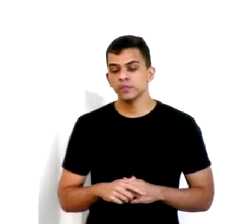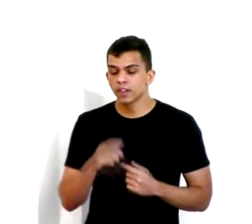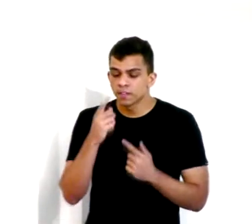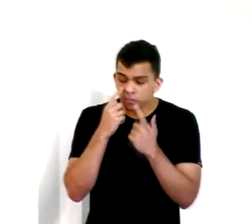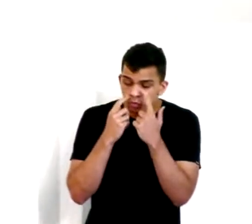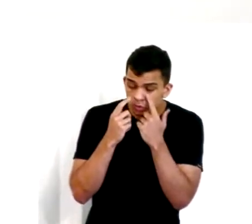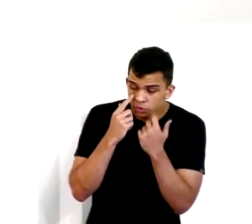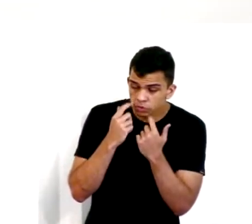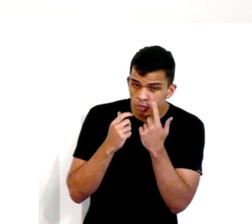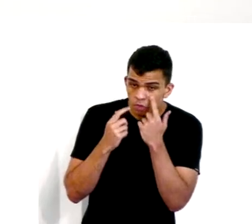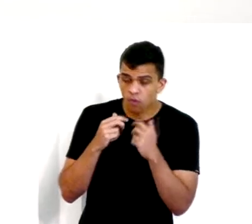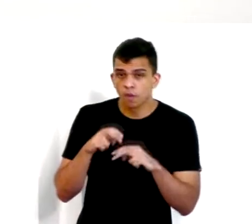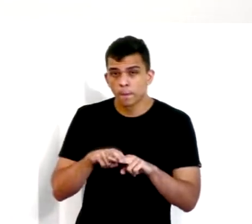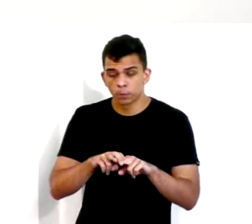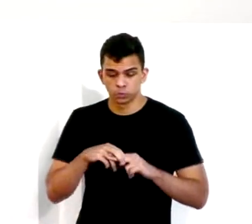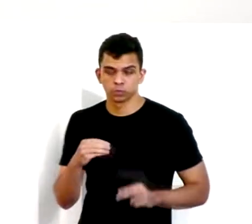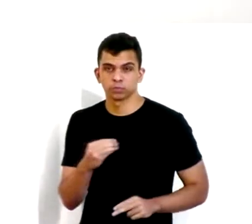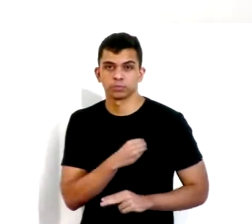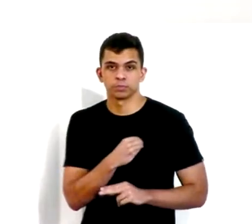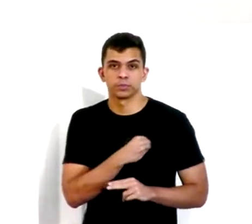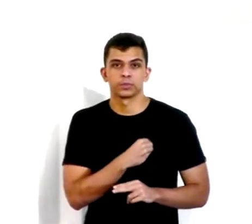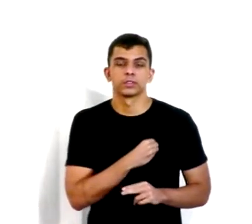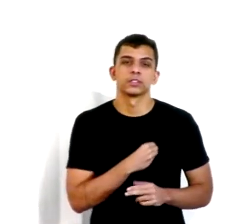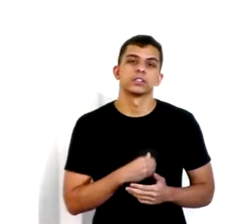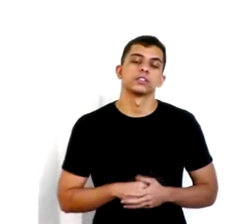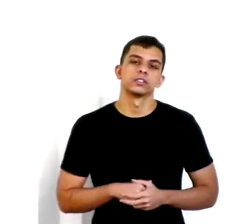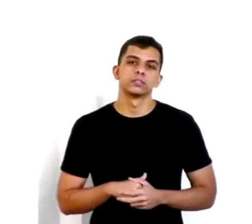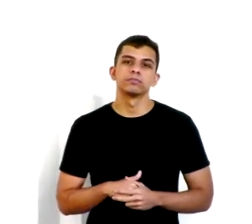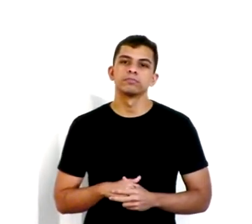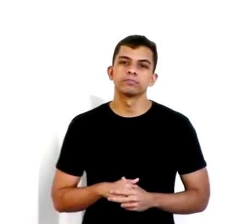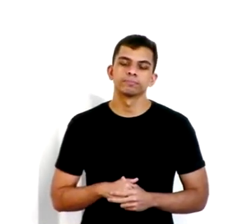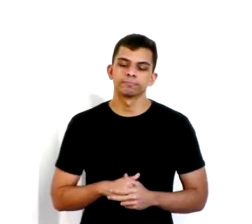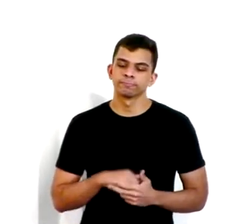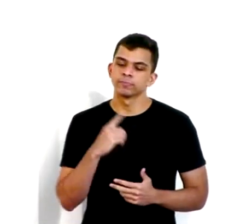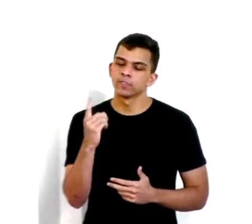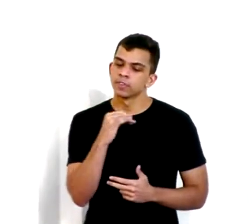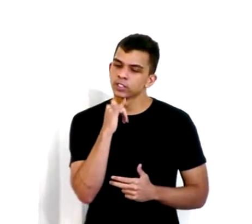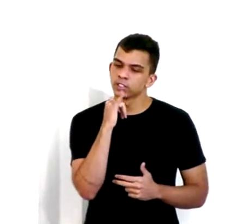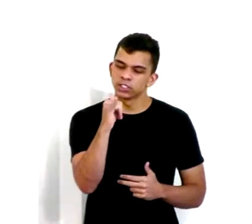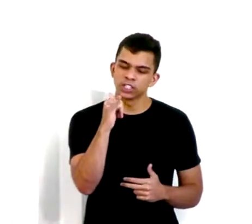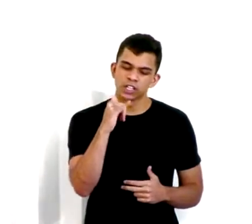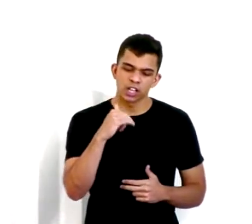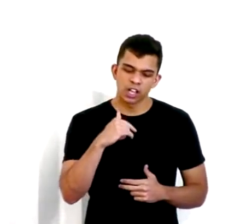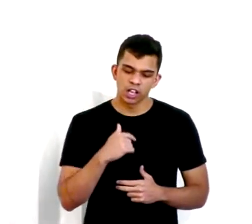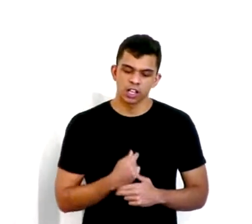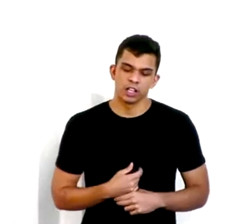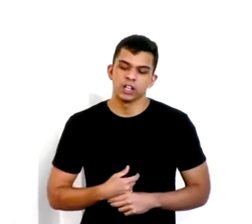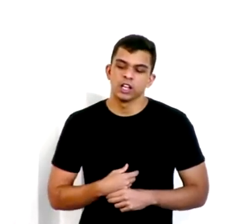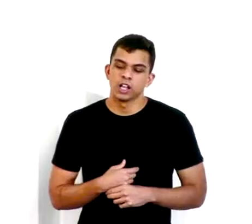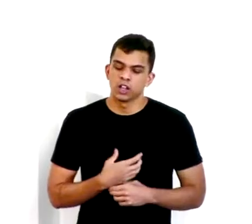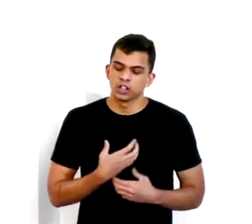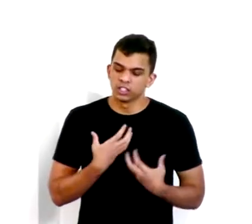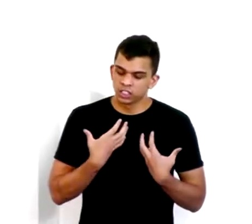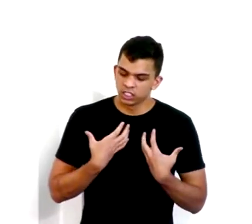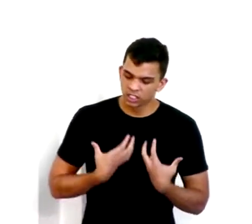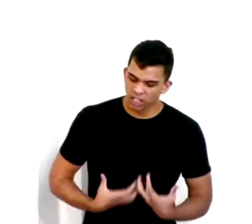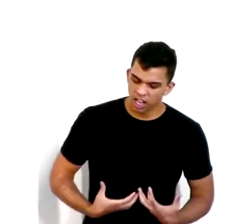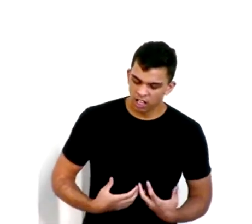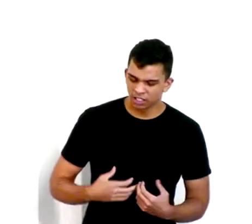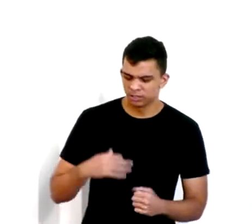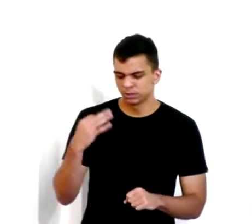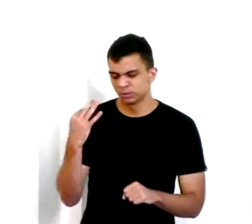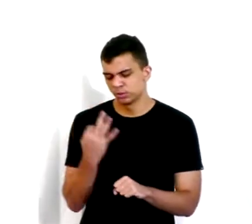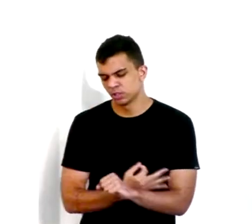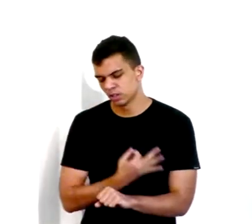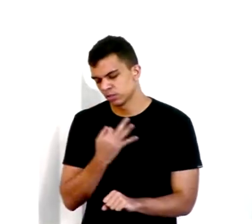sua condição, pelo seu pecado. Ele nos diz: estou cansado de tanto gemer, todas